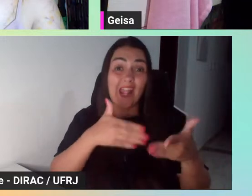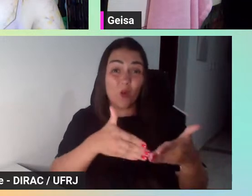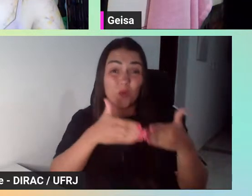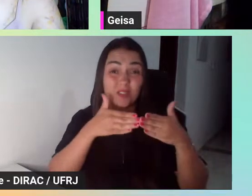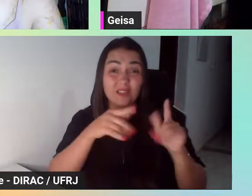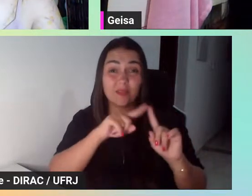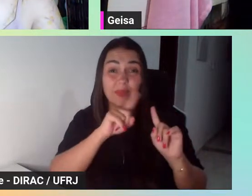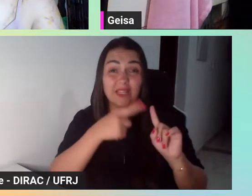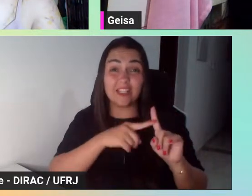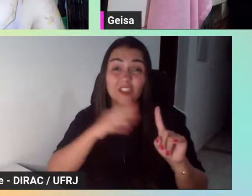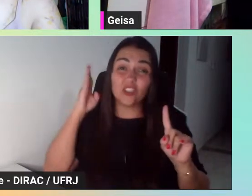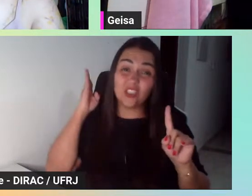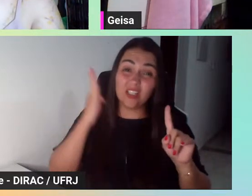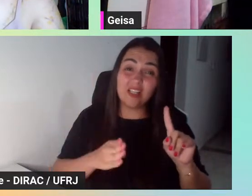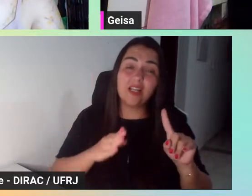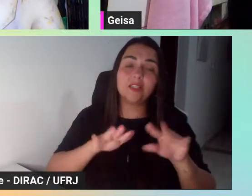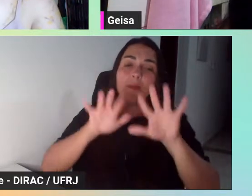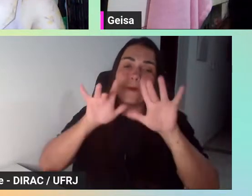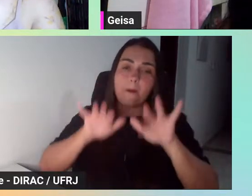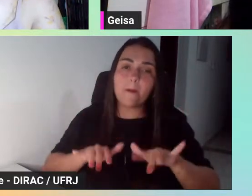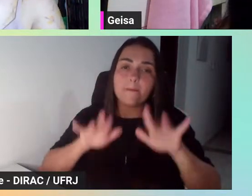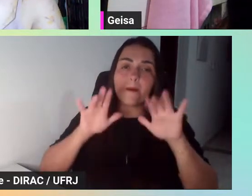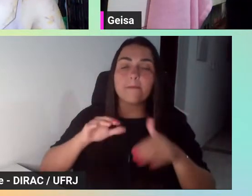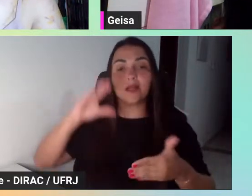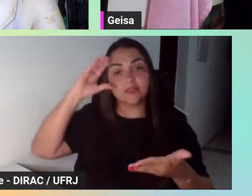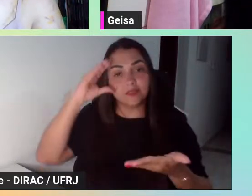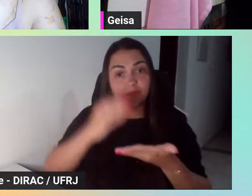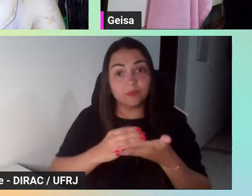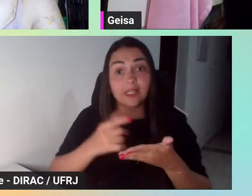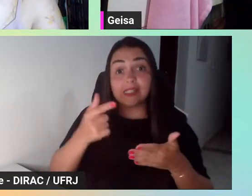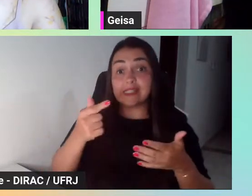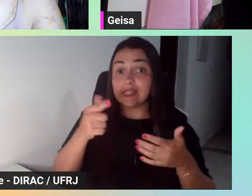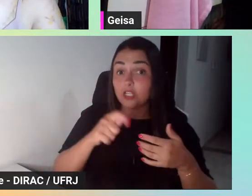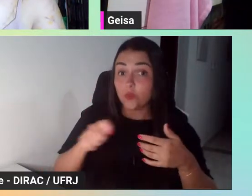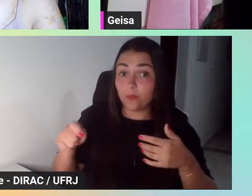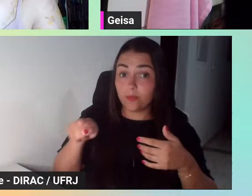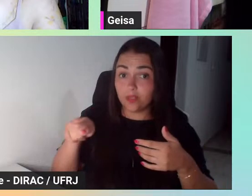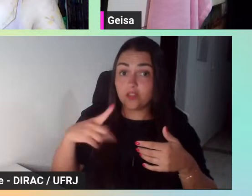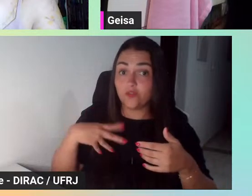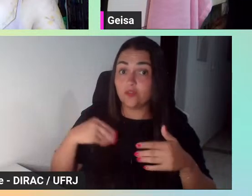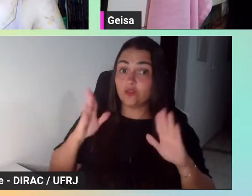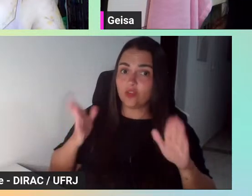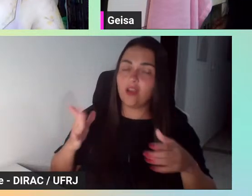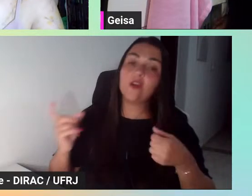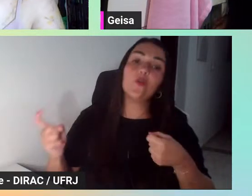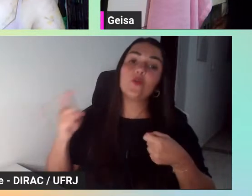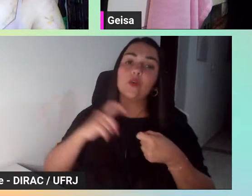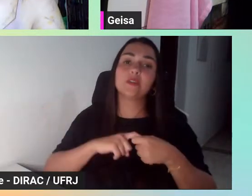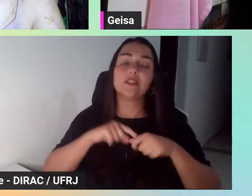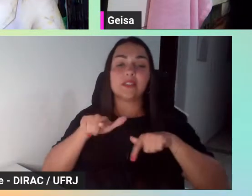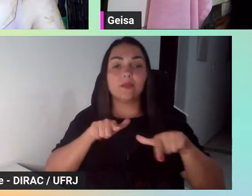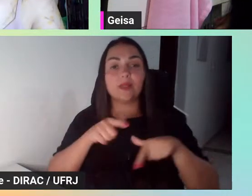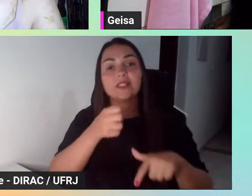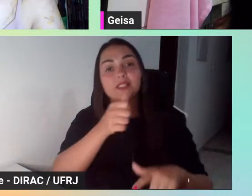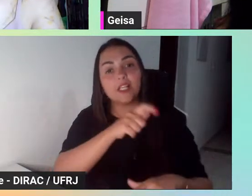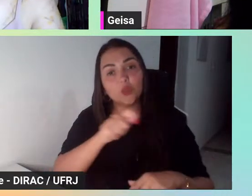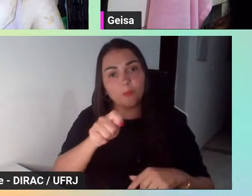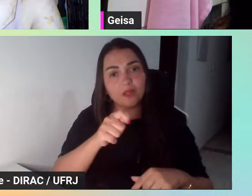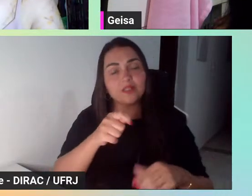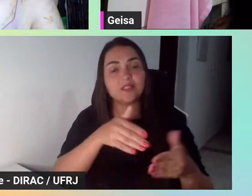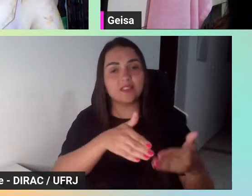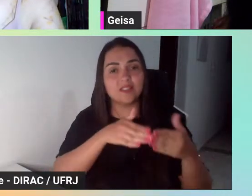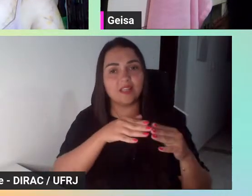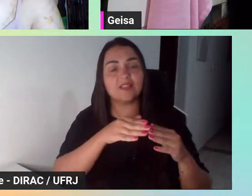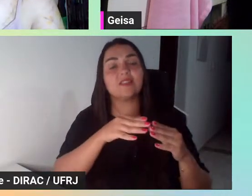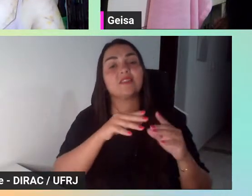toda escrevendo a dissertação, e quando ela estava com 7 meses, eu voltei a trabalhar, né? Que eram os 6 meses da licença maternidade e 1 mês